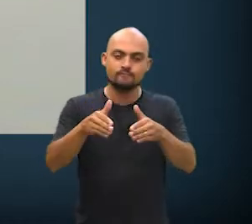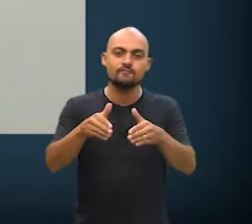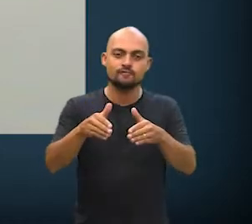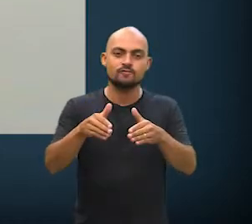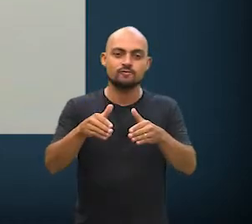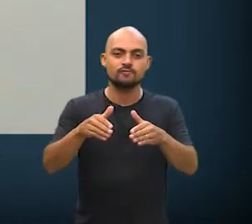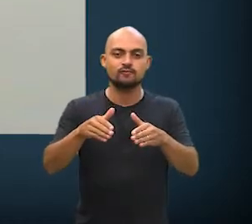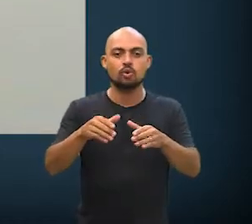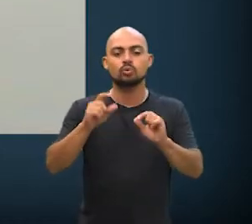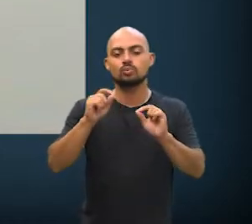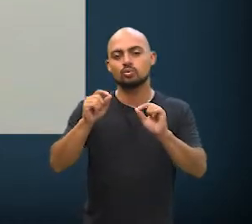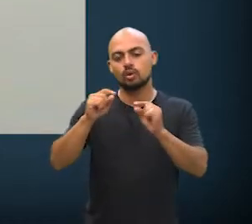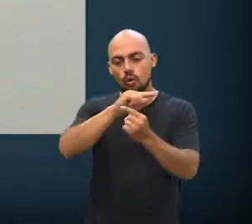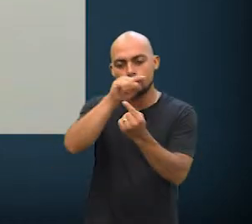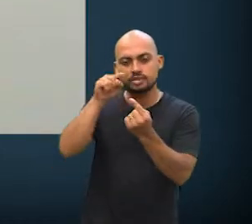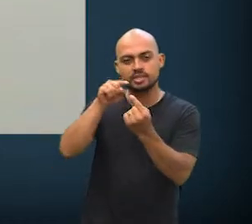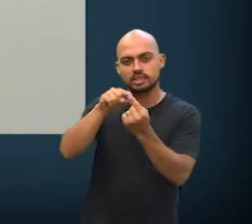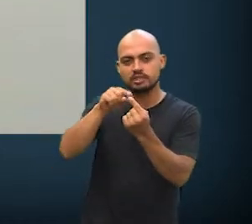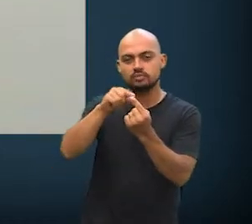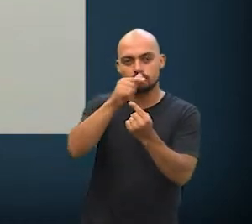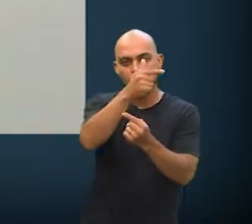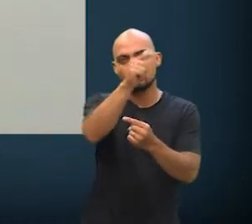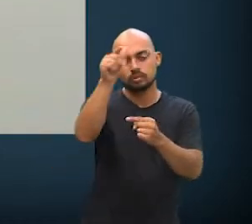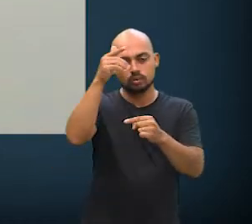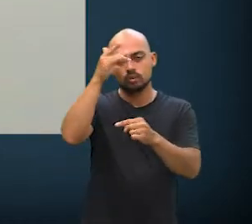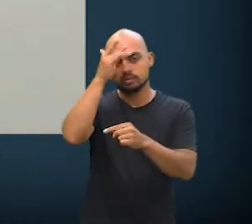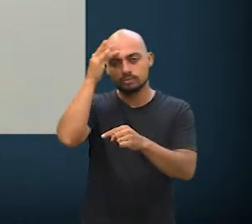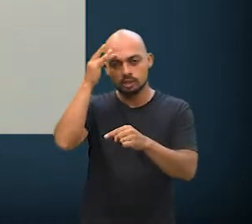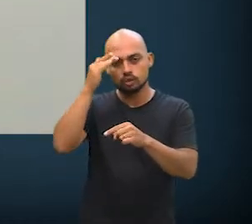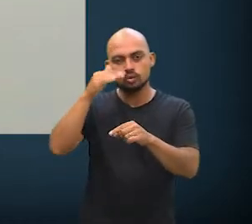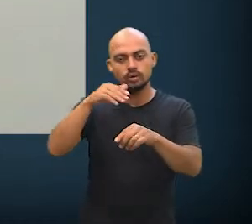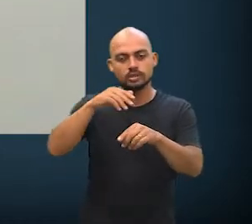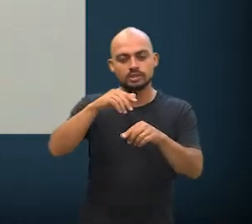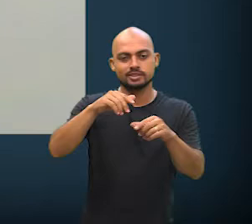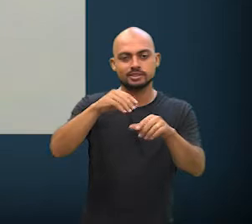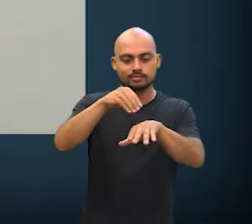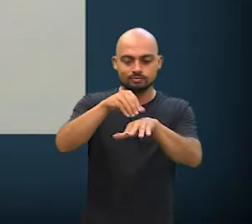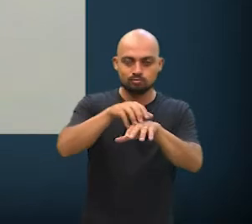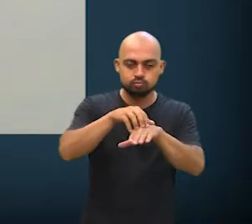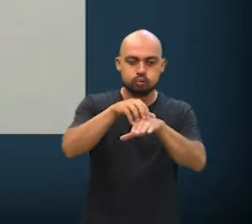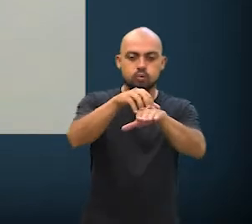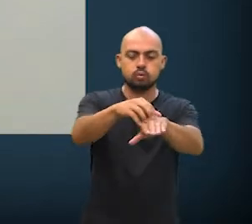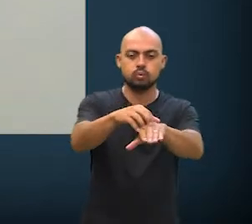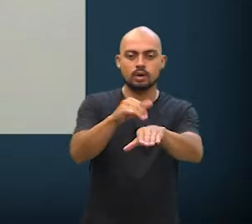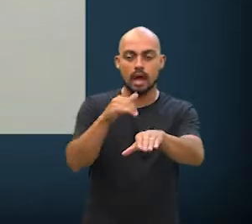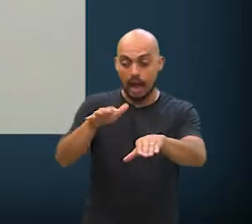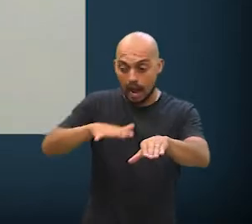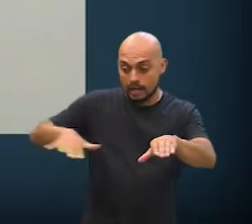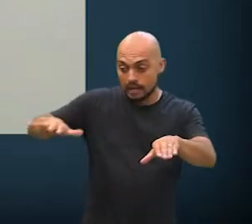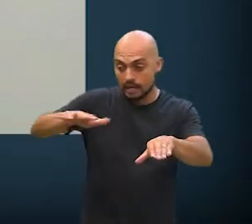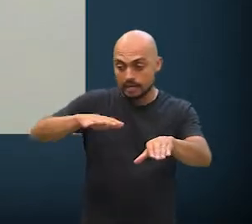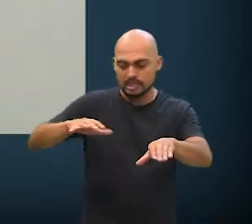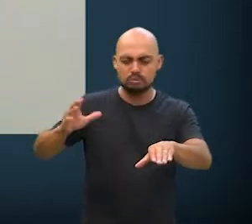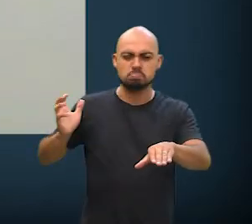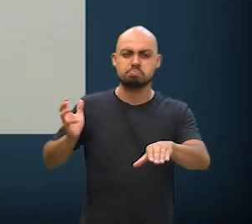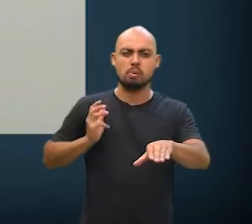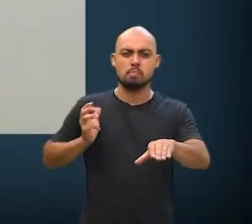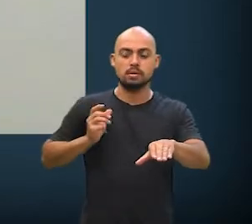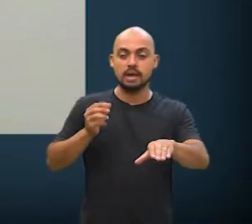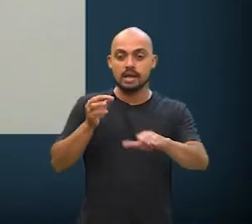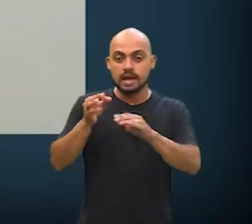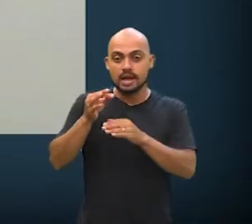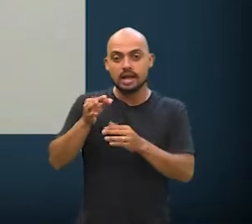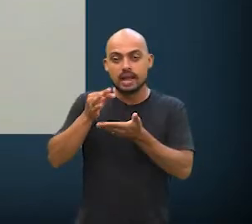de prospecção também para exportadores. Nós estamos numa região que é muito rica em exportação de café e a gente começou a buscar esses exportadores